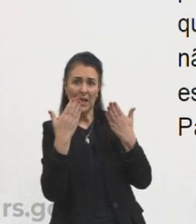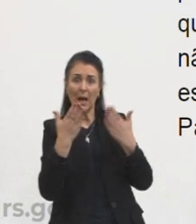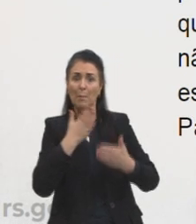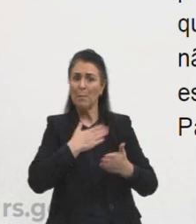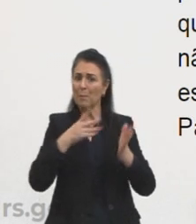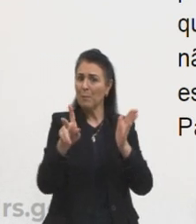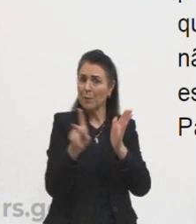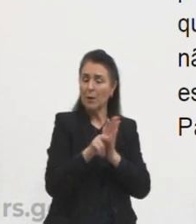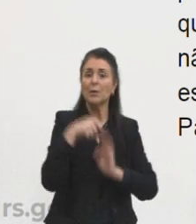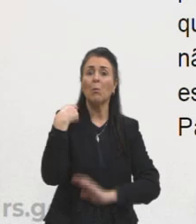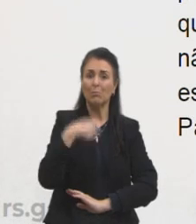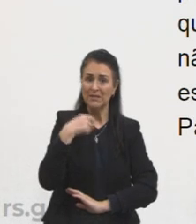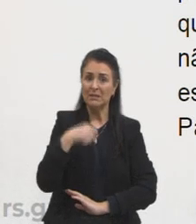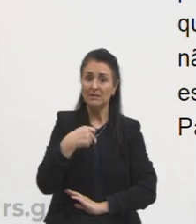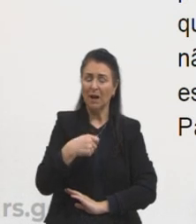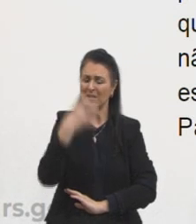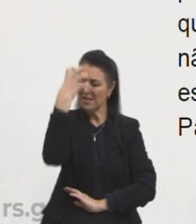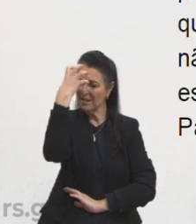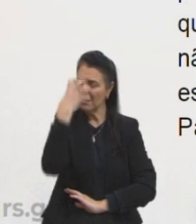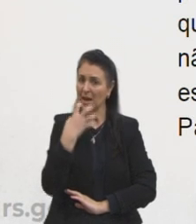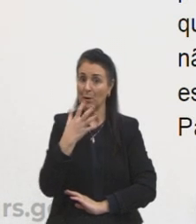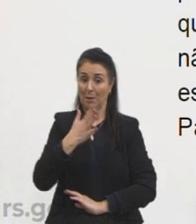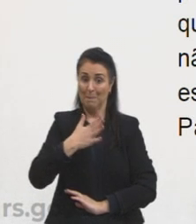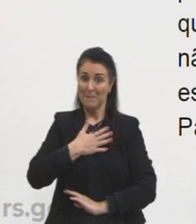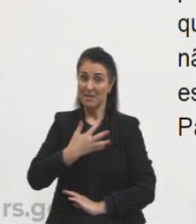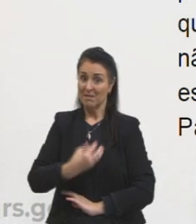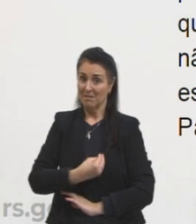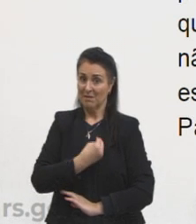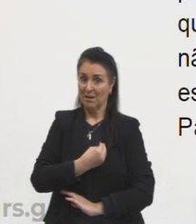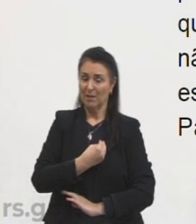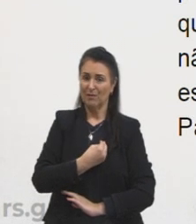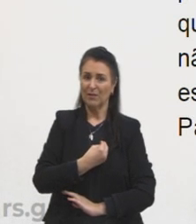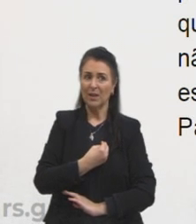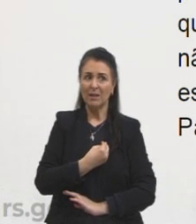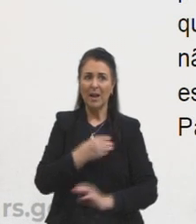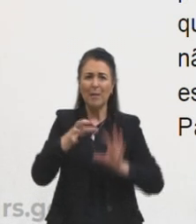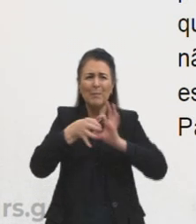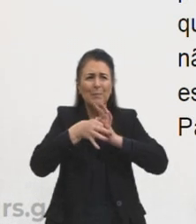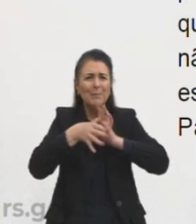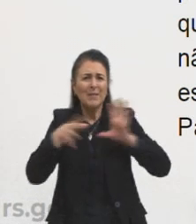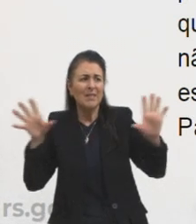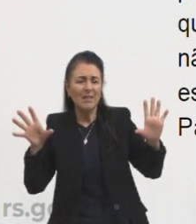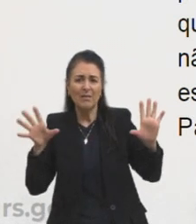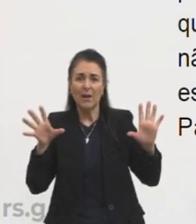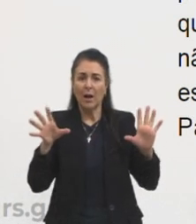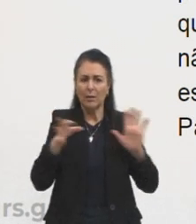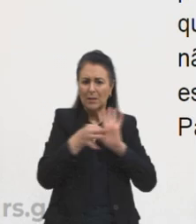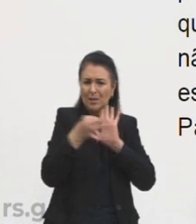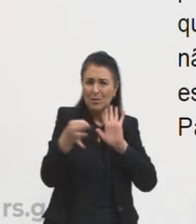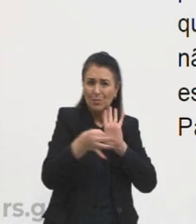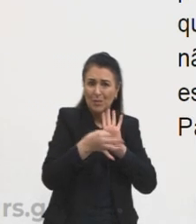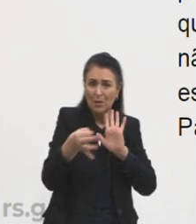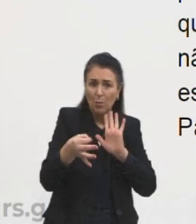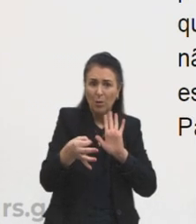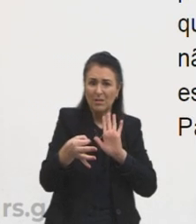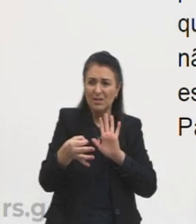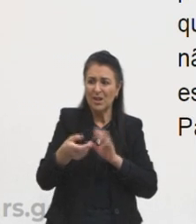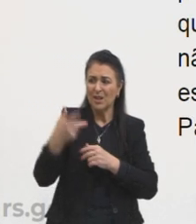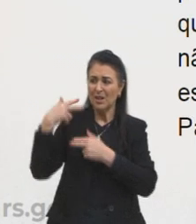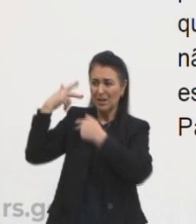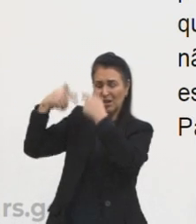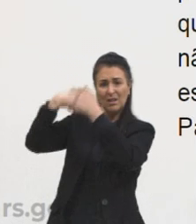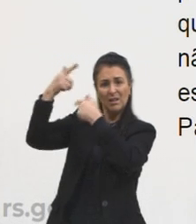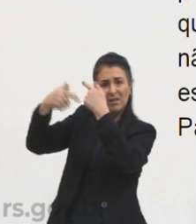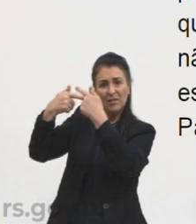Era necessário tentar seriamente uma vez em minha vida desfazer-me de todas as opiniões a que até então dera